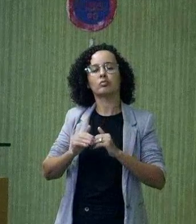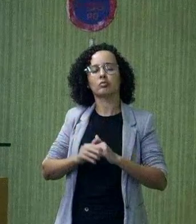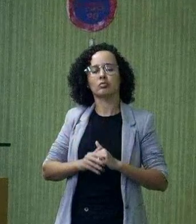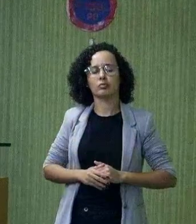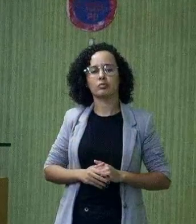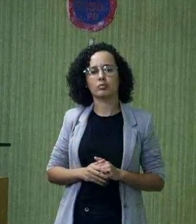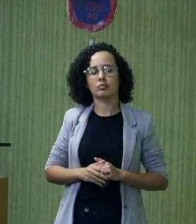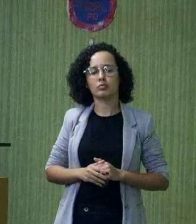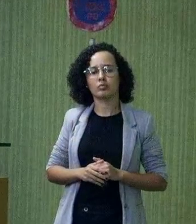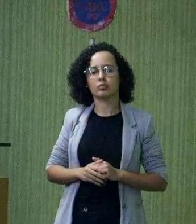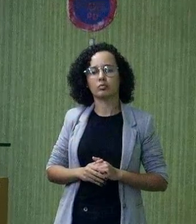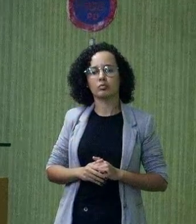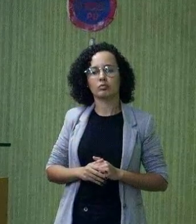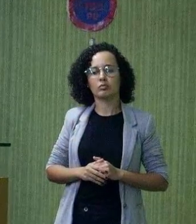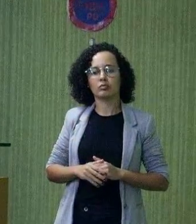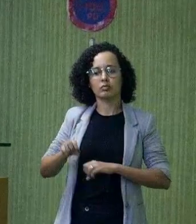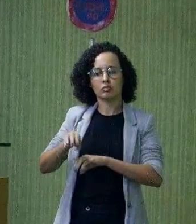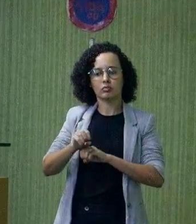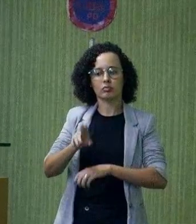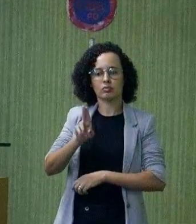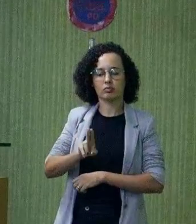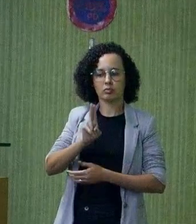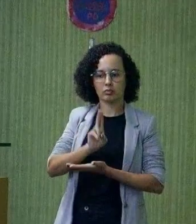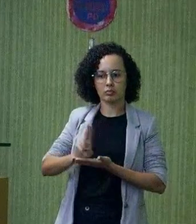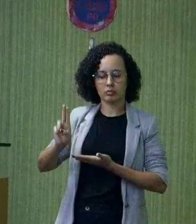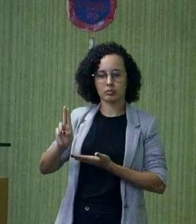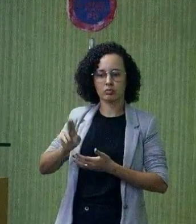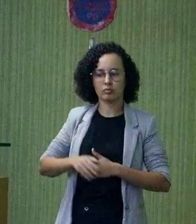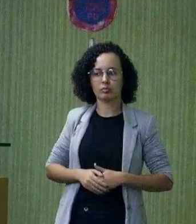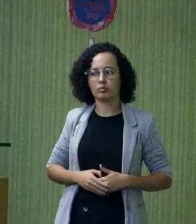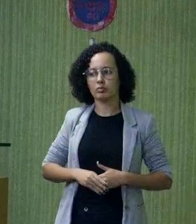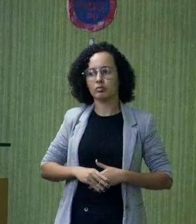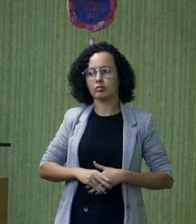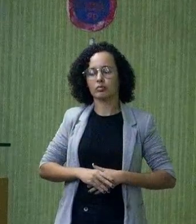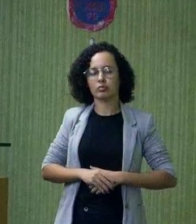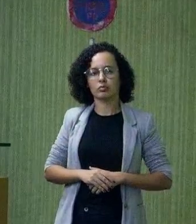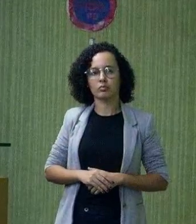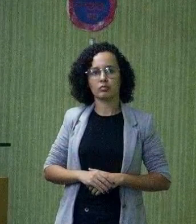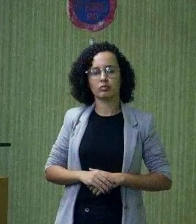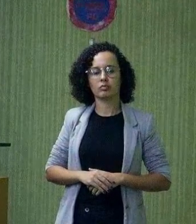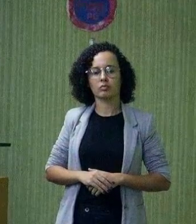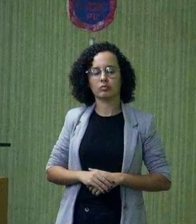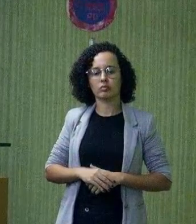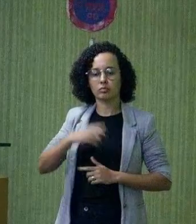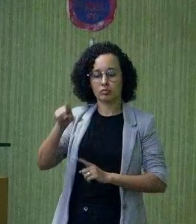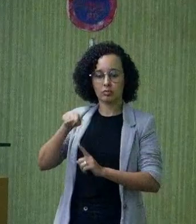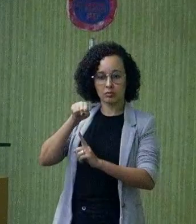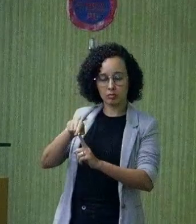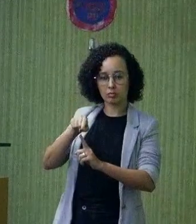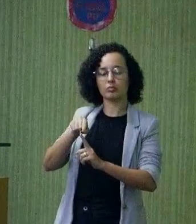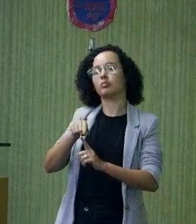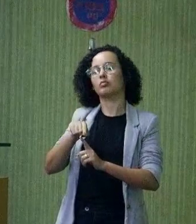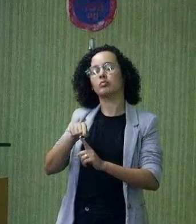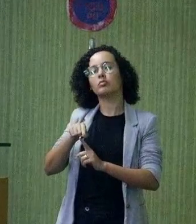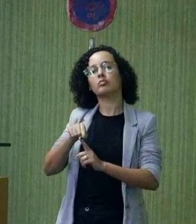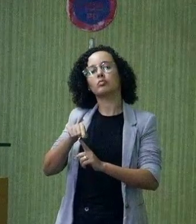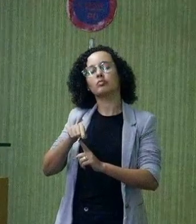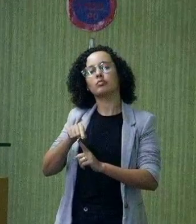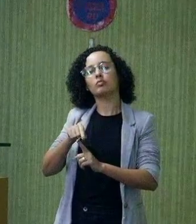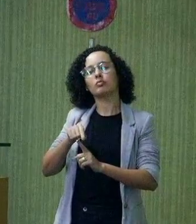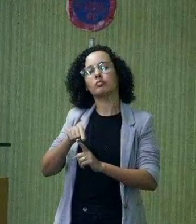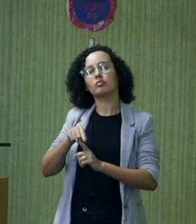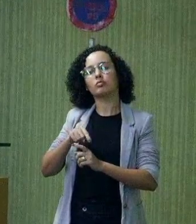né sendo 300.000 dessas titulações no segmento público né Então aí uma neta quantitativa de titulações